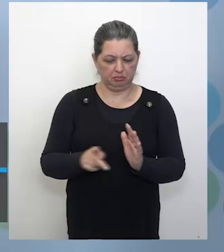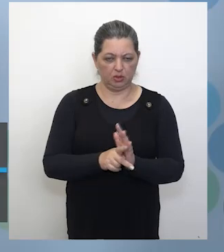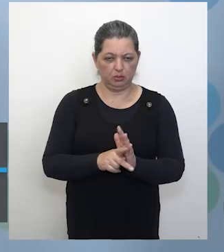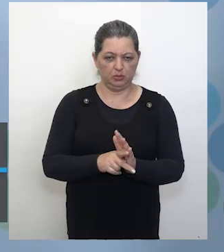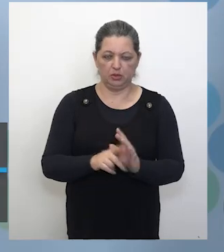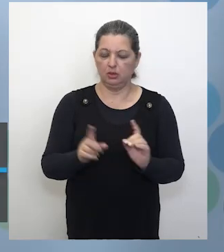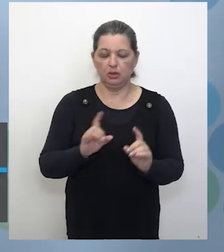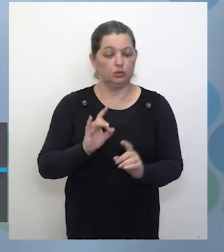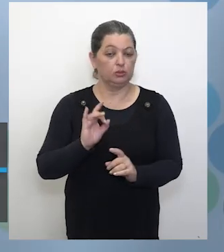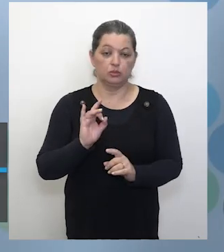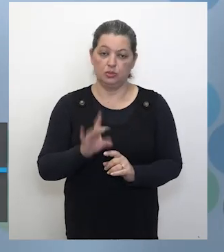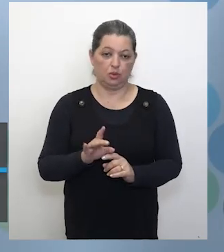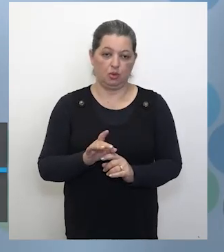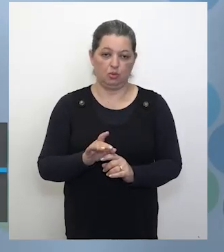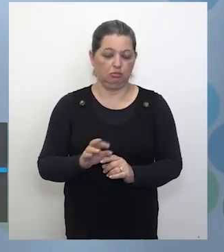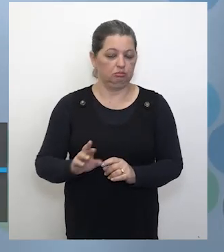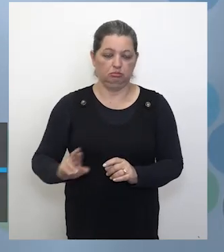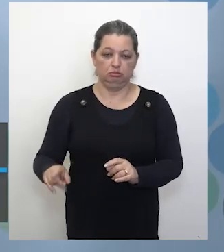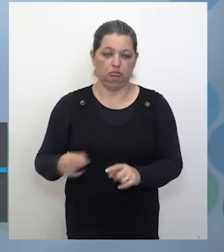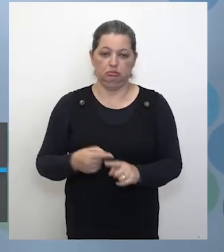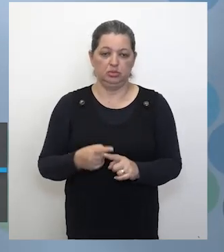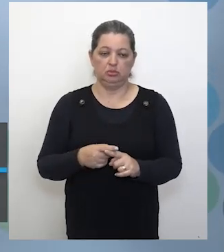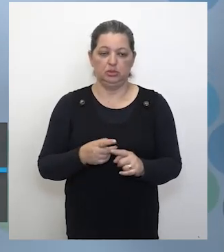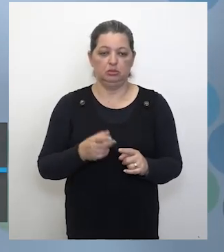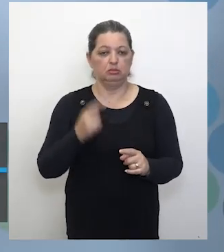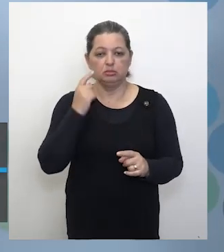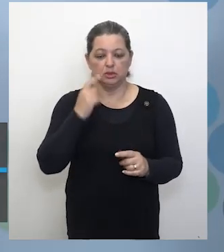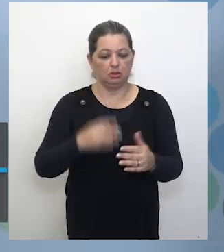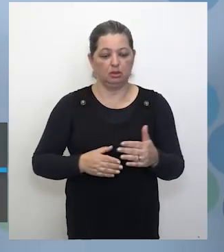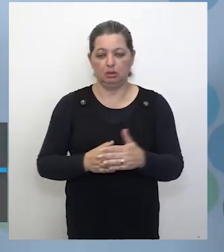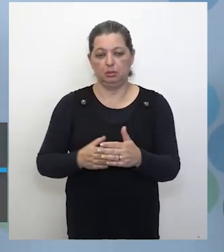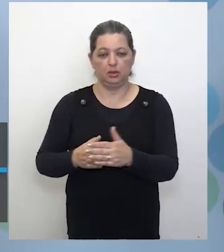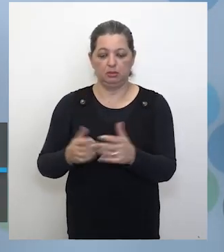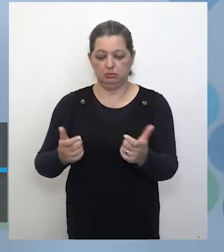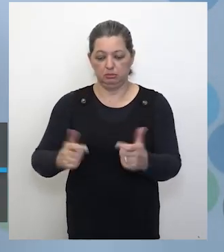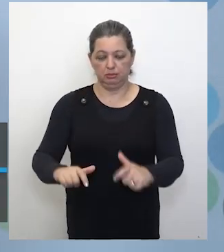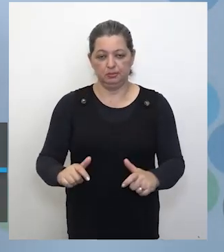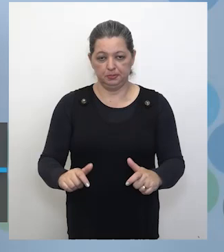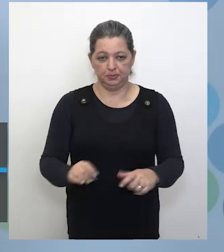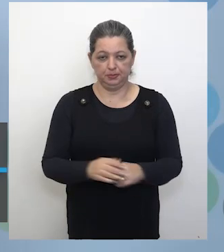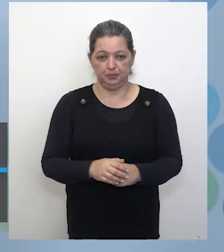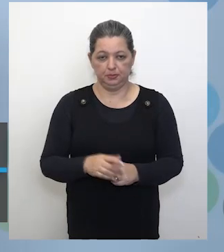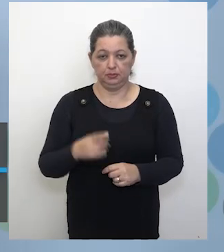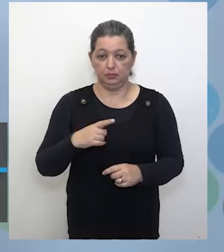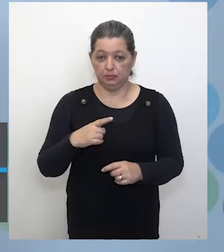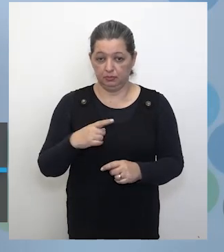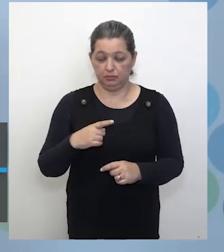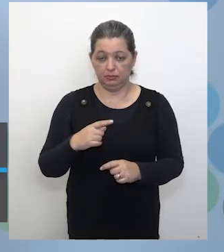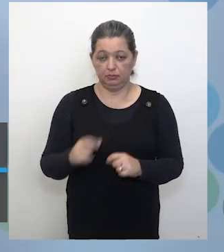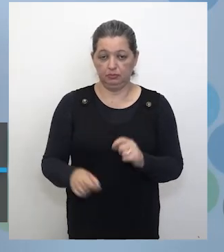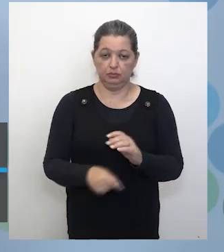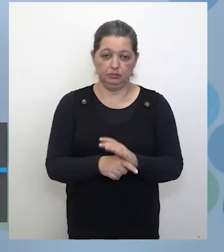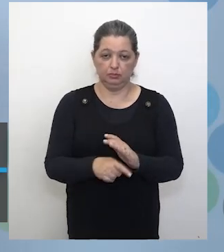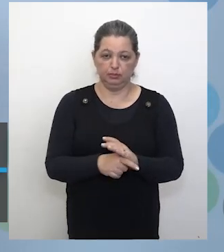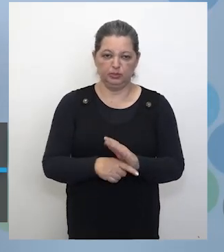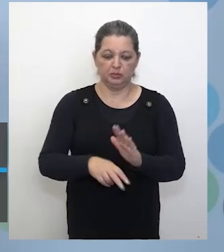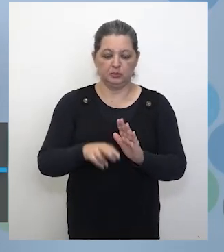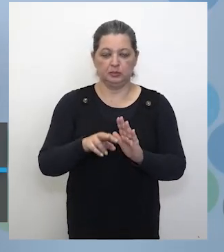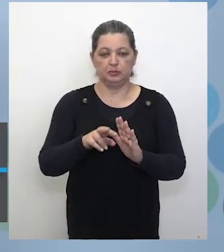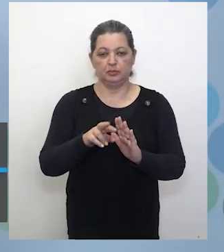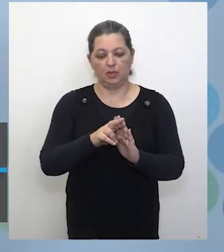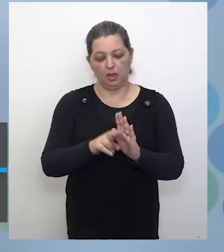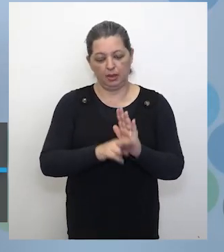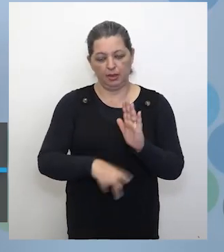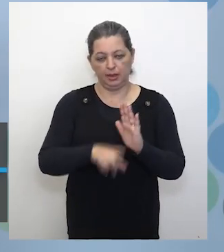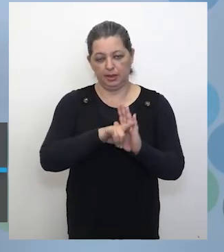é apenas essa delimitação, né, de um determinado espaço que está regido sobre determinadas leis e determinadas relações